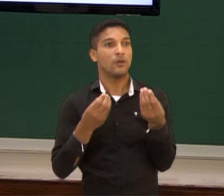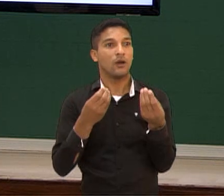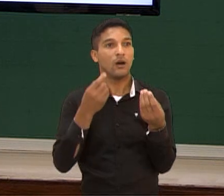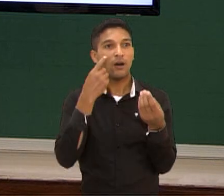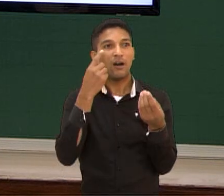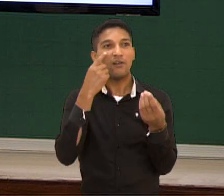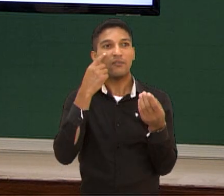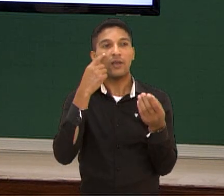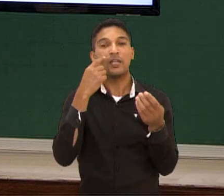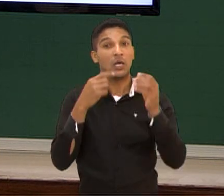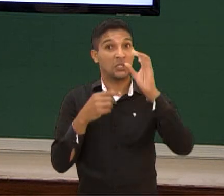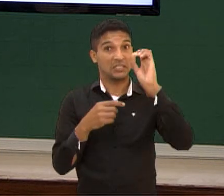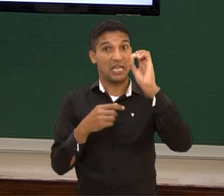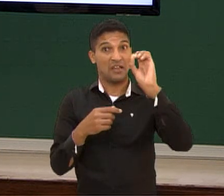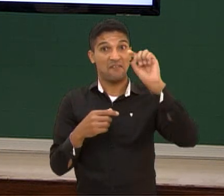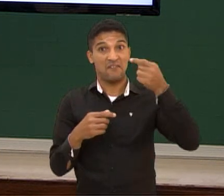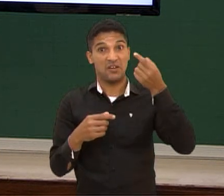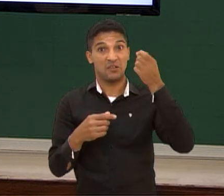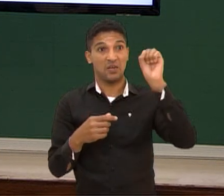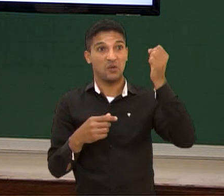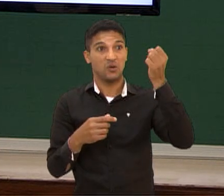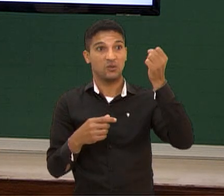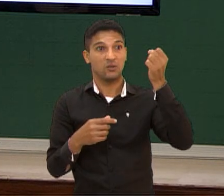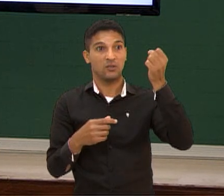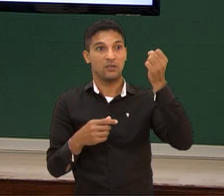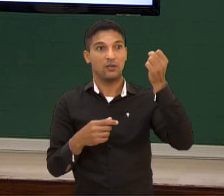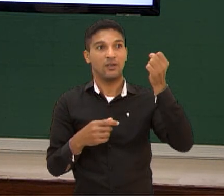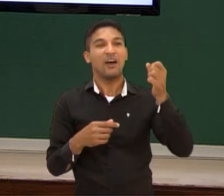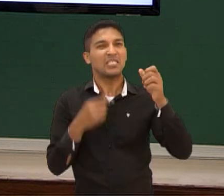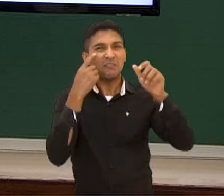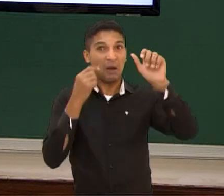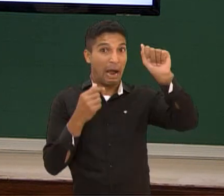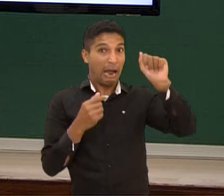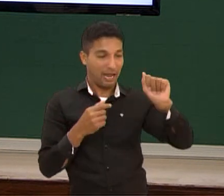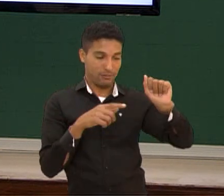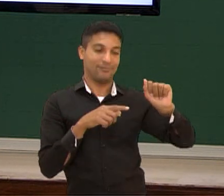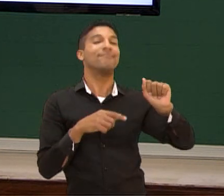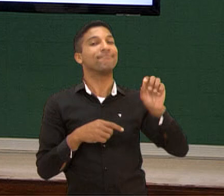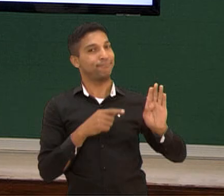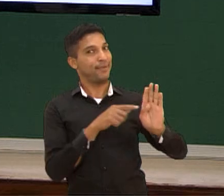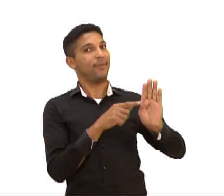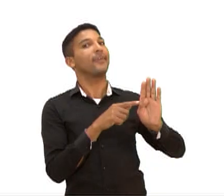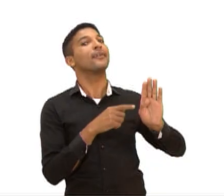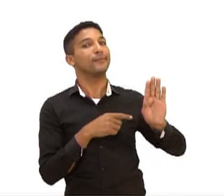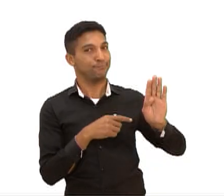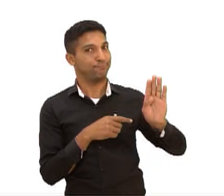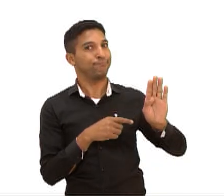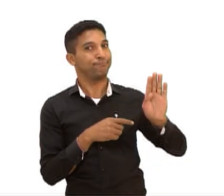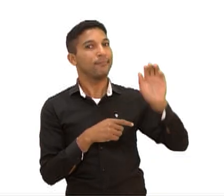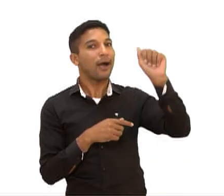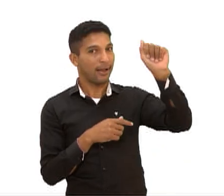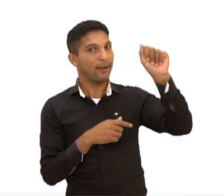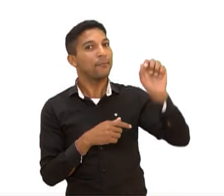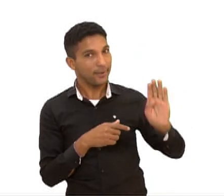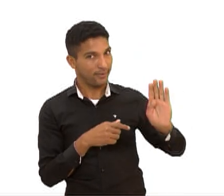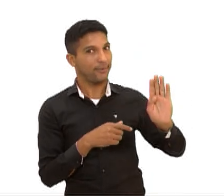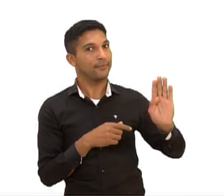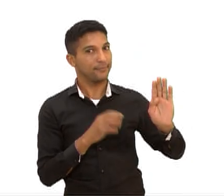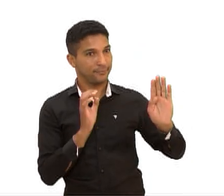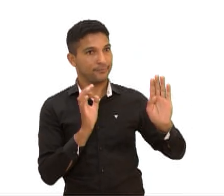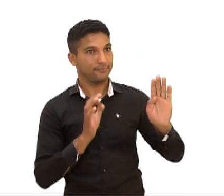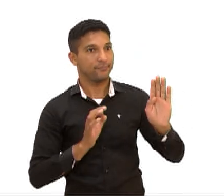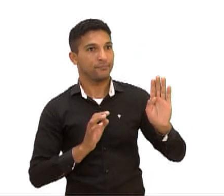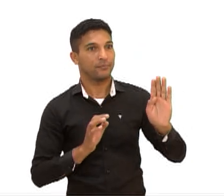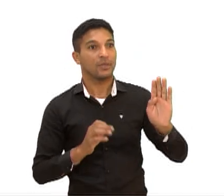A, 0,8 que tínhamos. E aqui, olha, prof, aqui é letra B, né? Não letra A e A, letra B, né? A